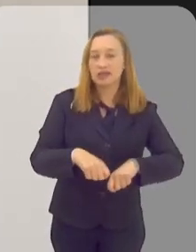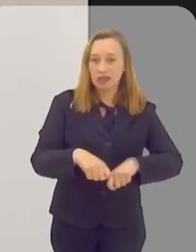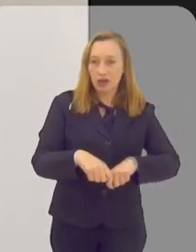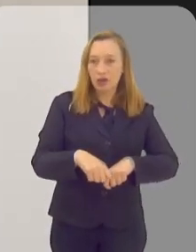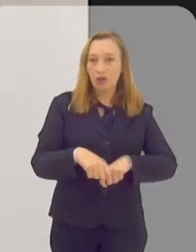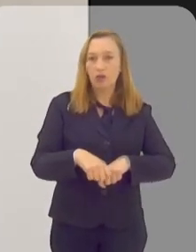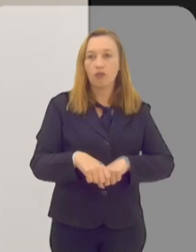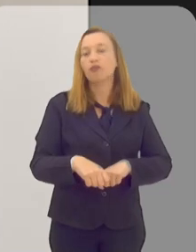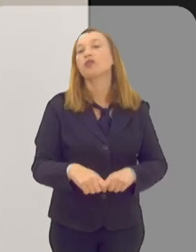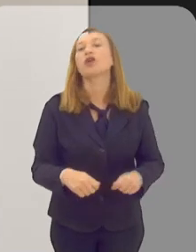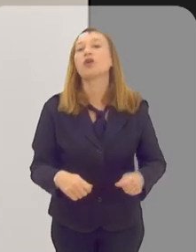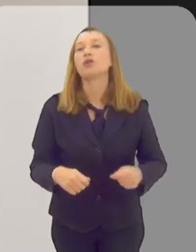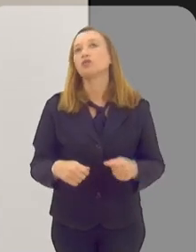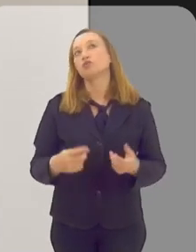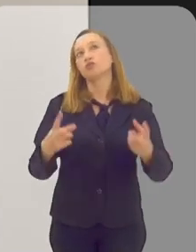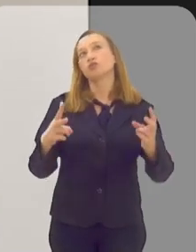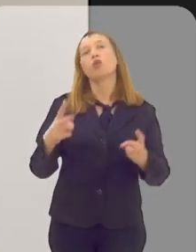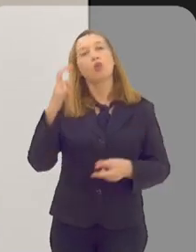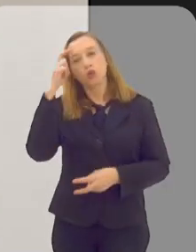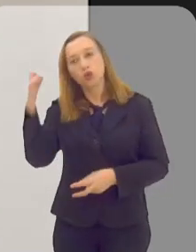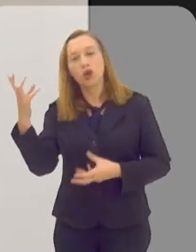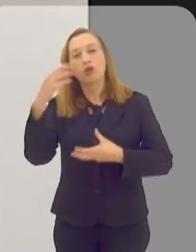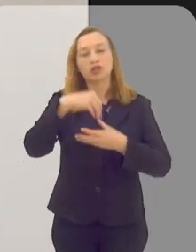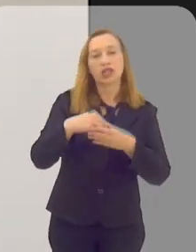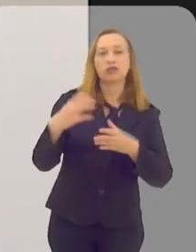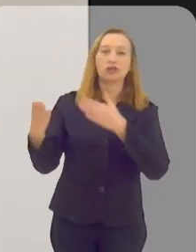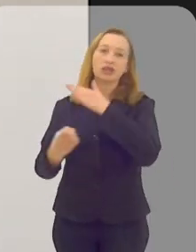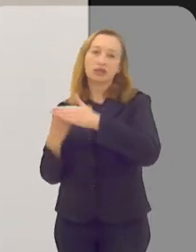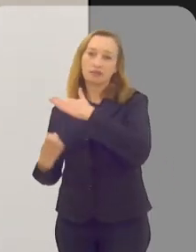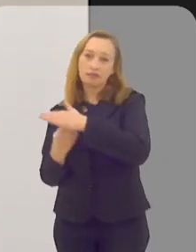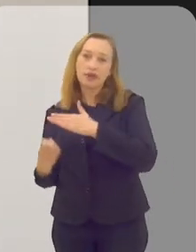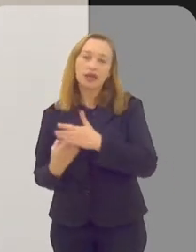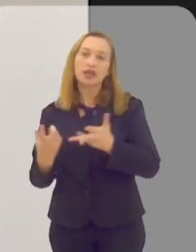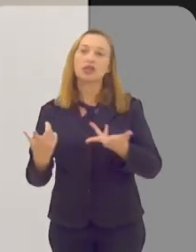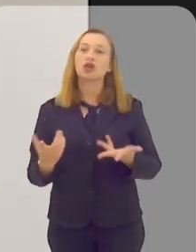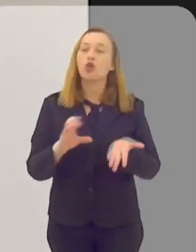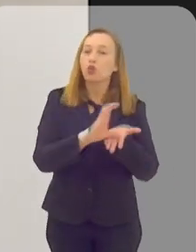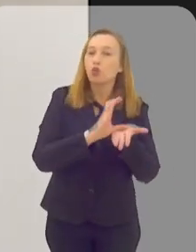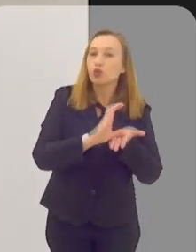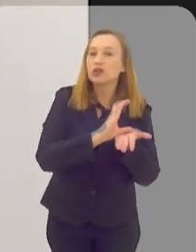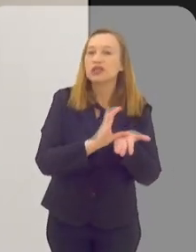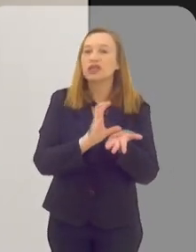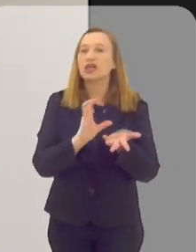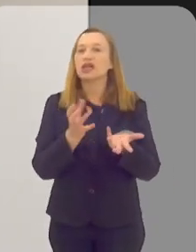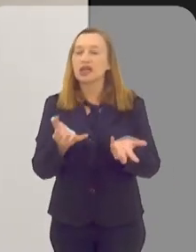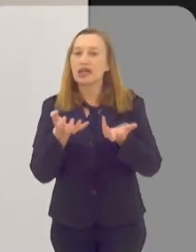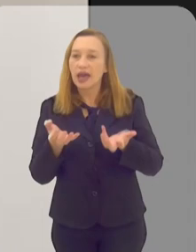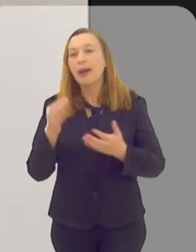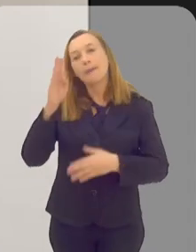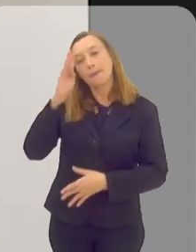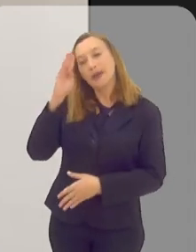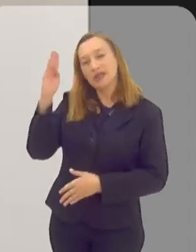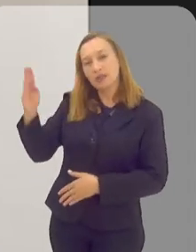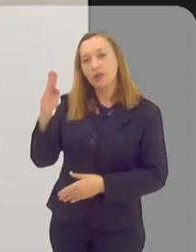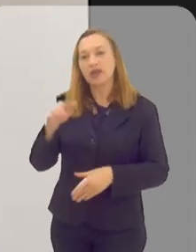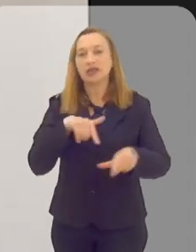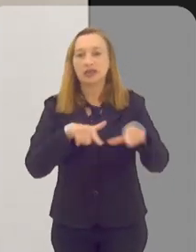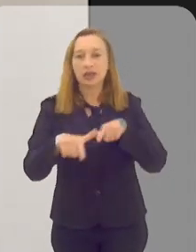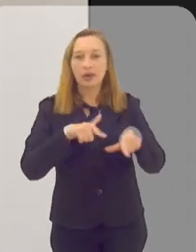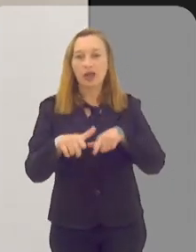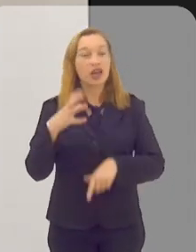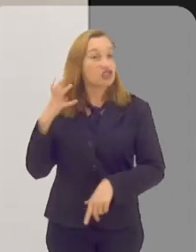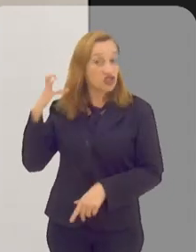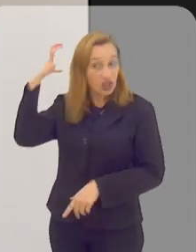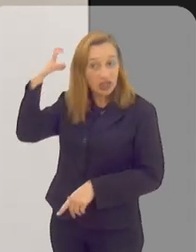capacitação, na questão cultural de dentro das empresas. O conselho, ele pretende